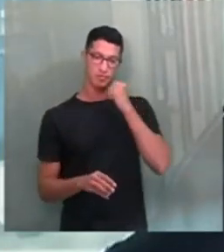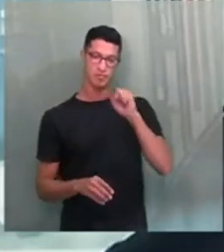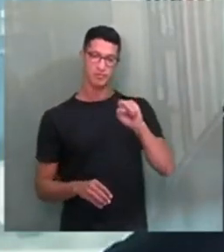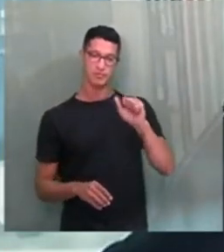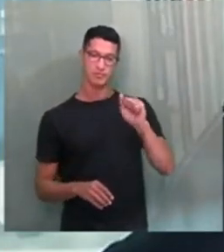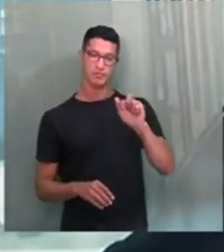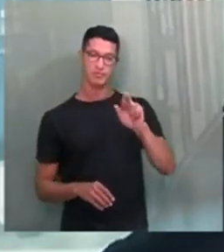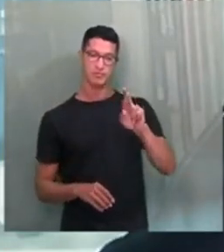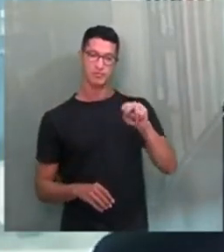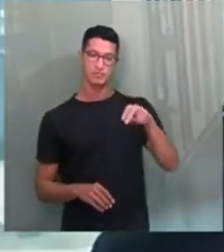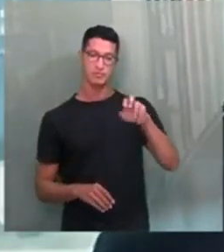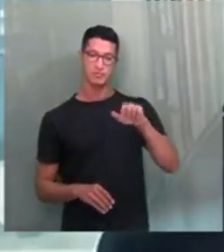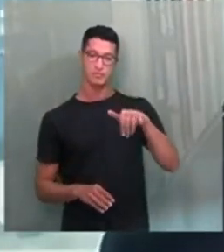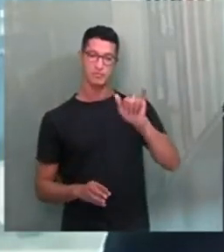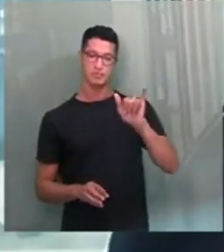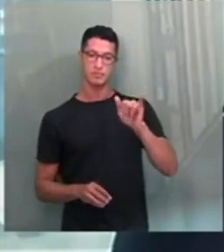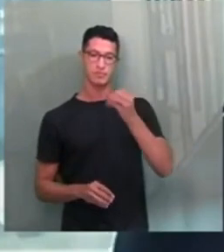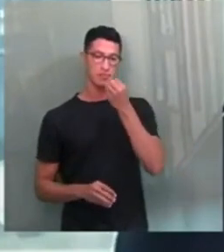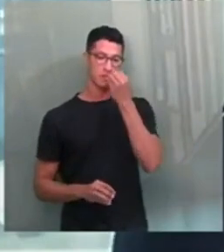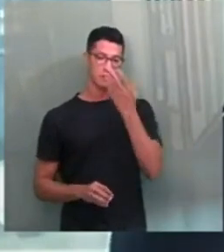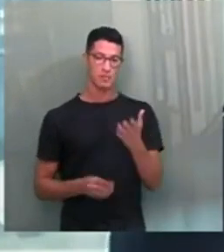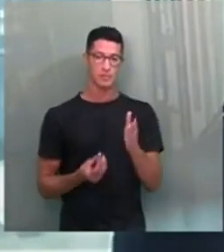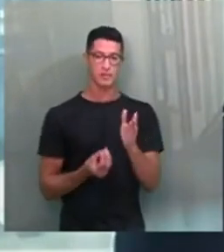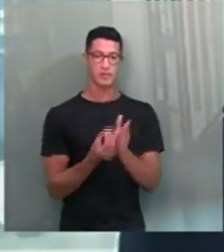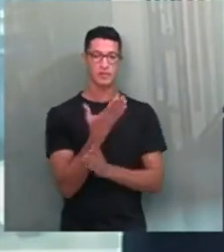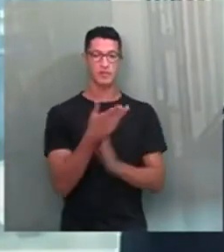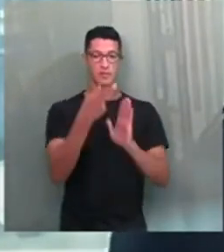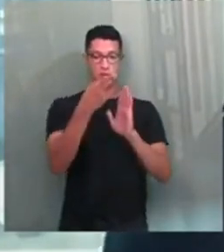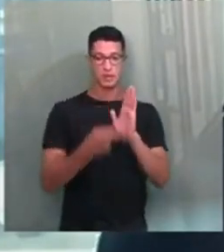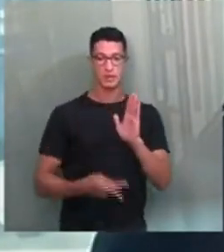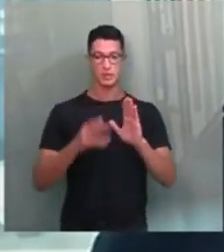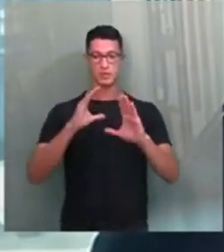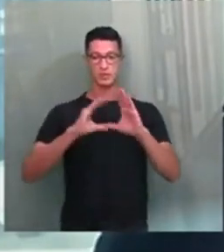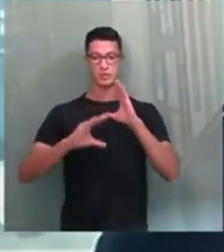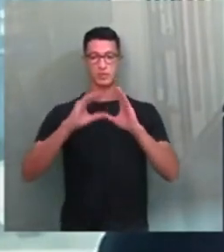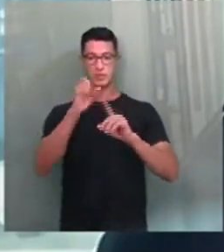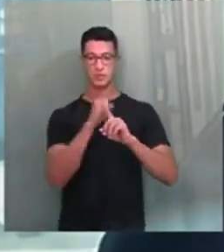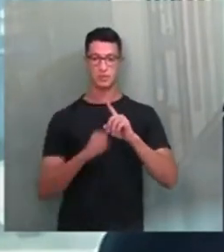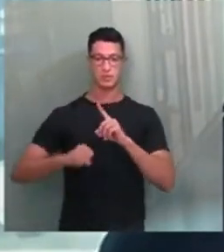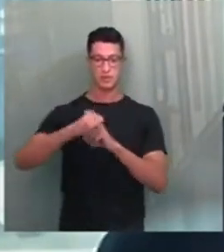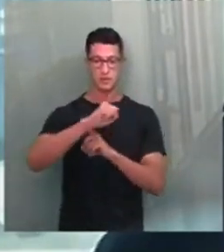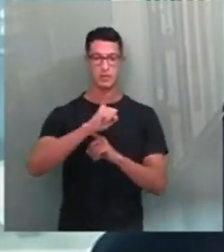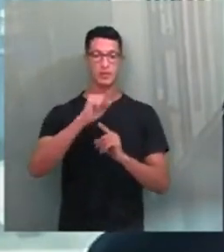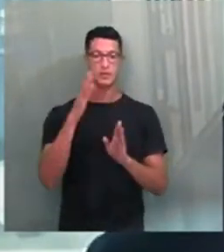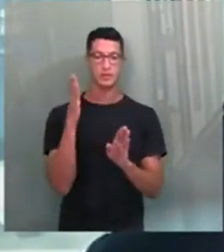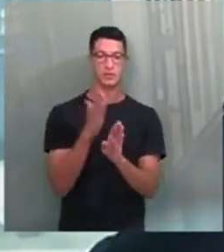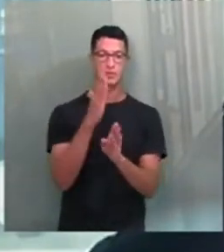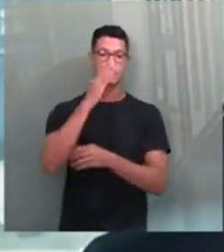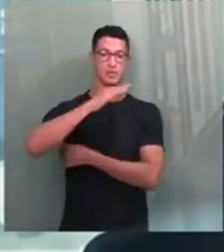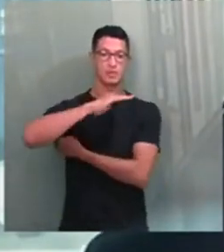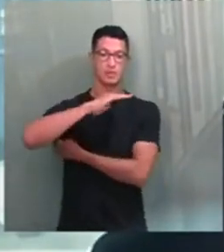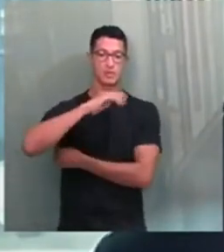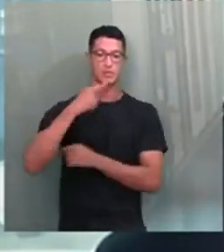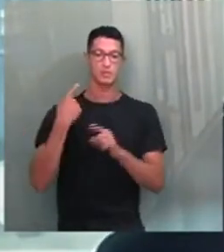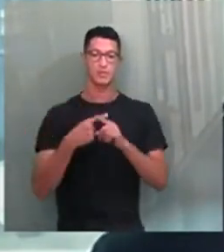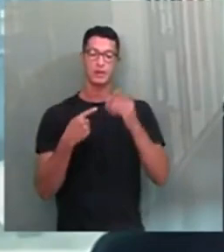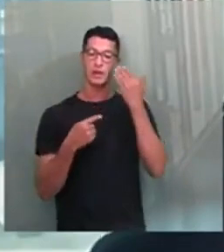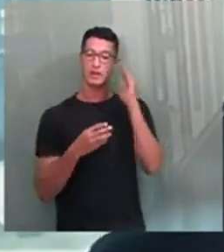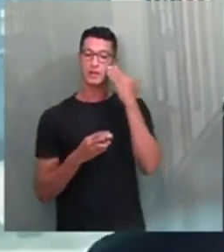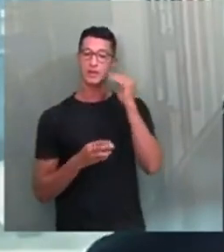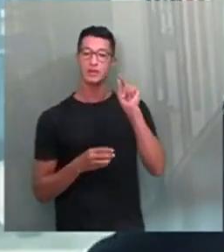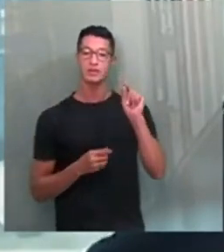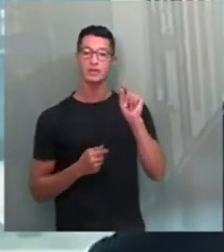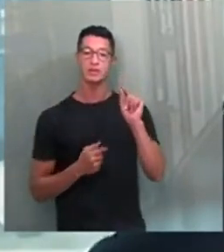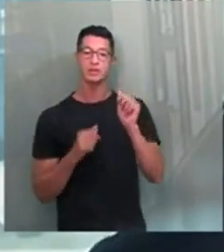Sarney me pediu para elaborar um projeto de comunicação social para o Senado quando assumiu a presidência, porque ele entendia